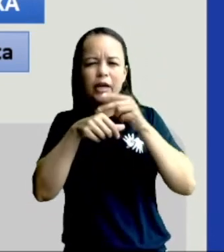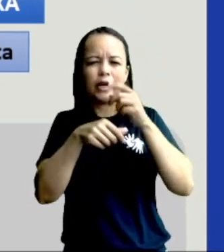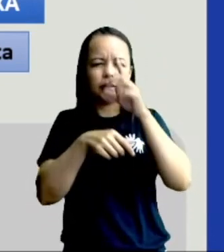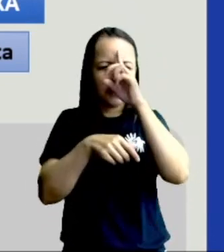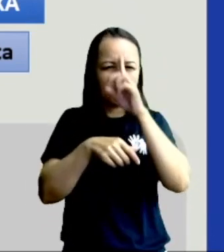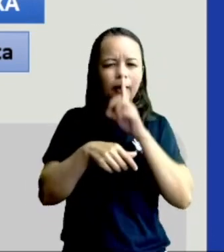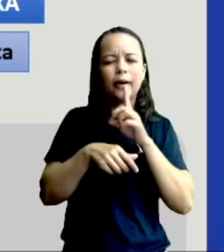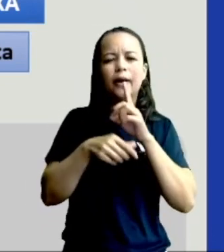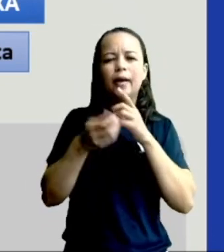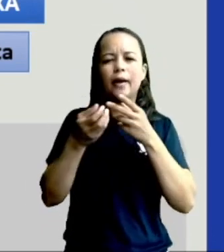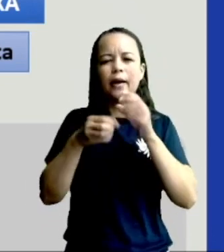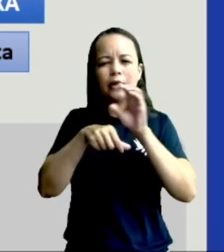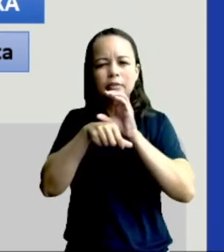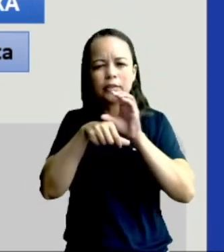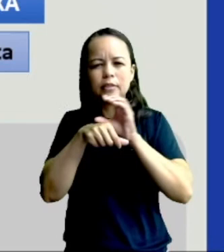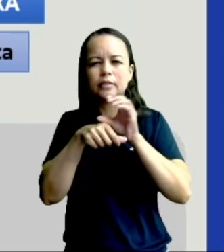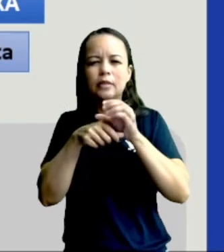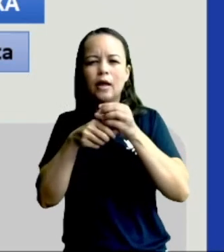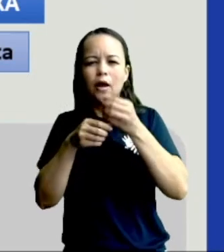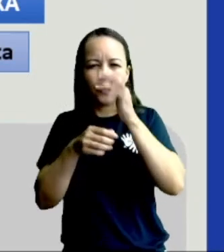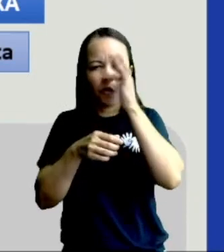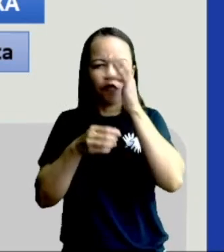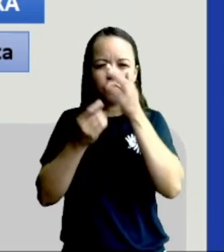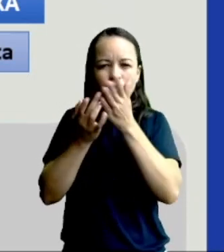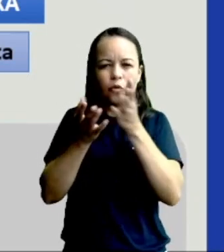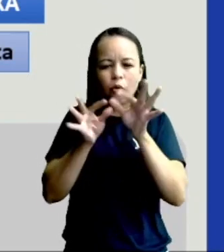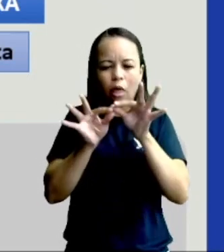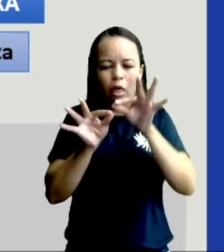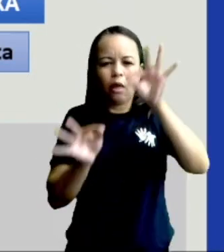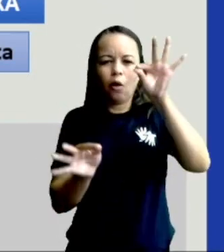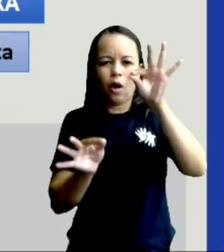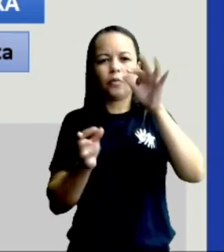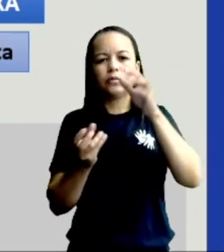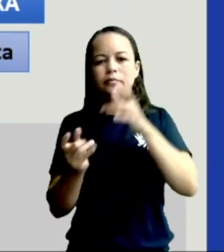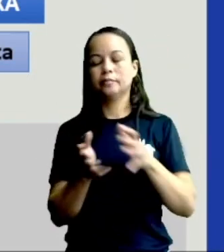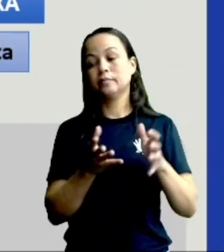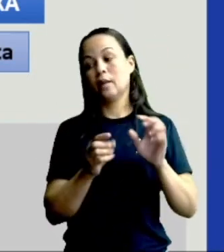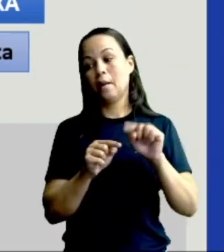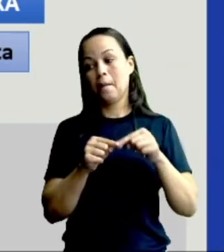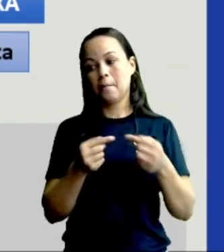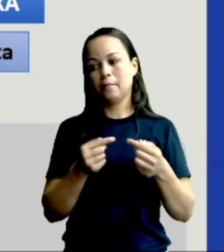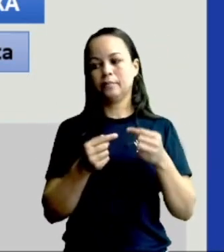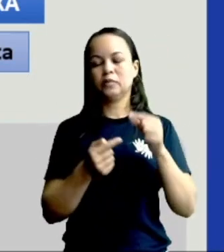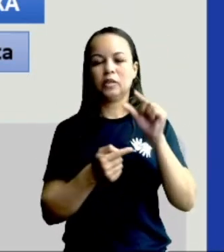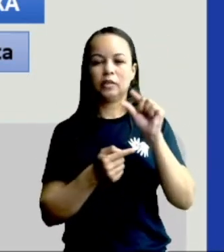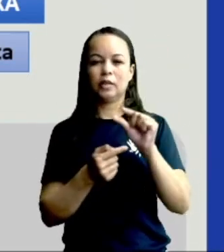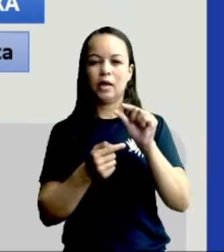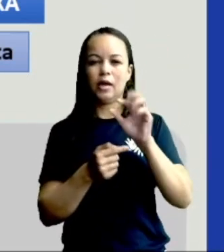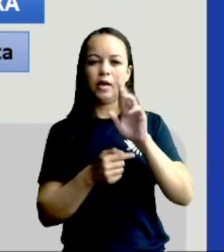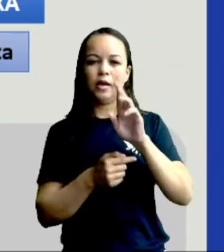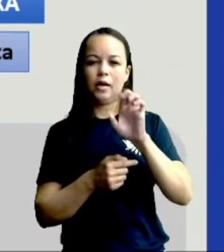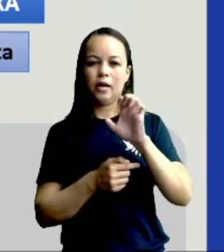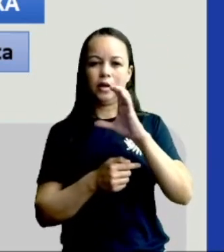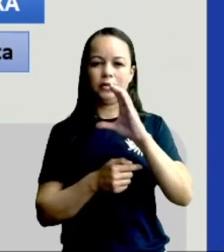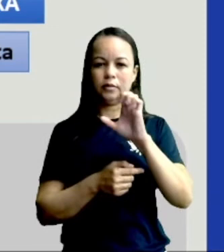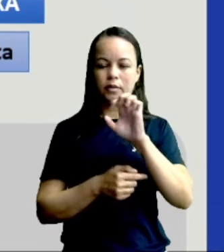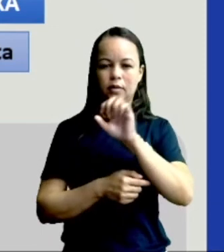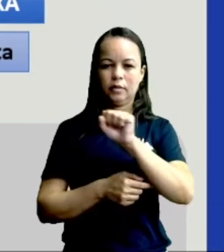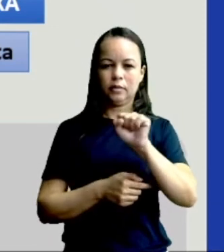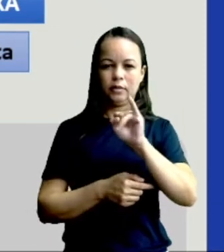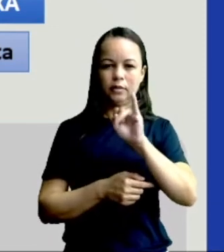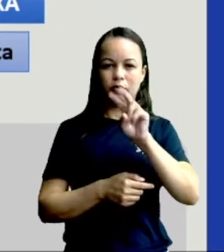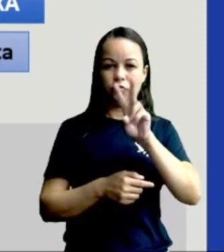inflada, verde, com flores axilares ou altas. Já os genes recessivos dão a ela características de